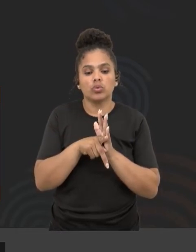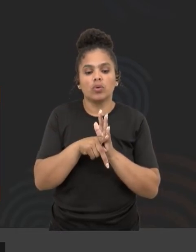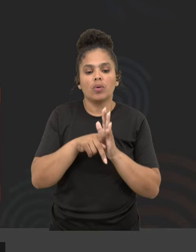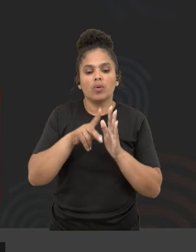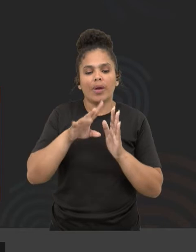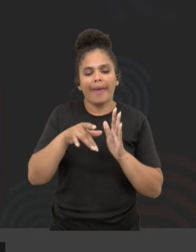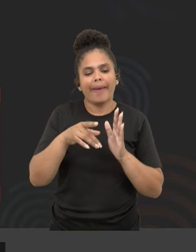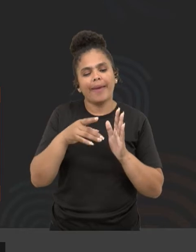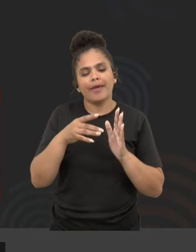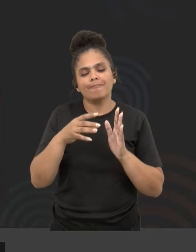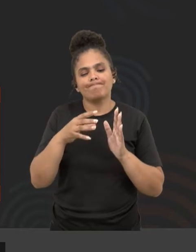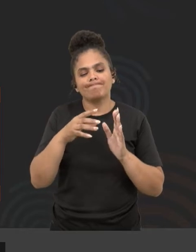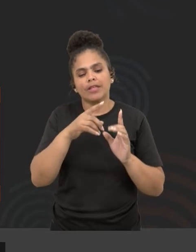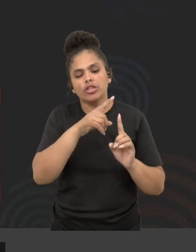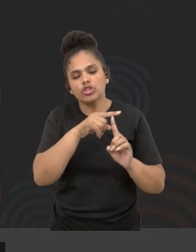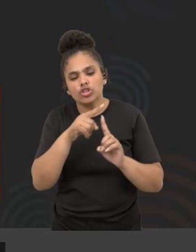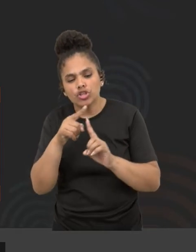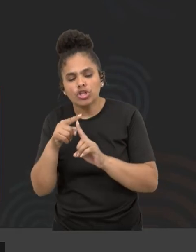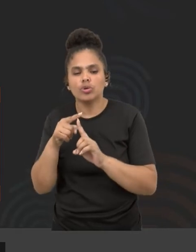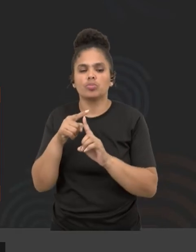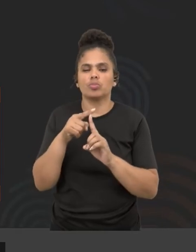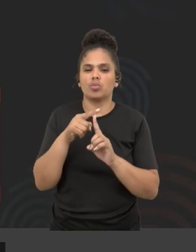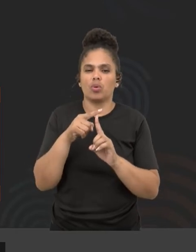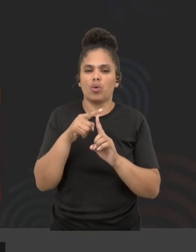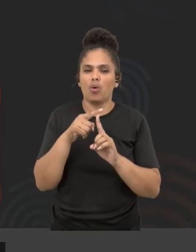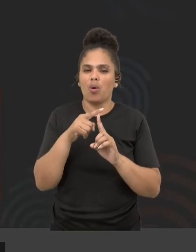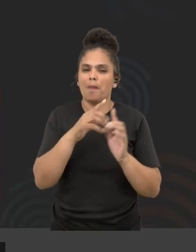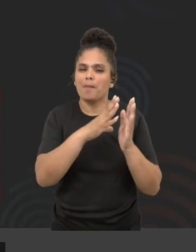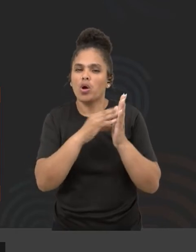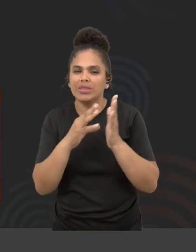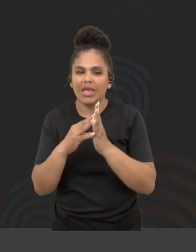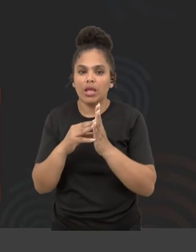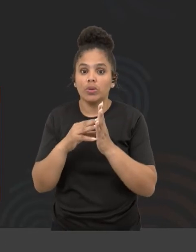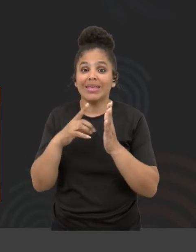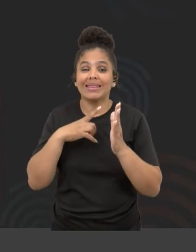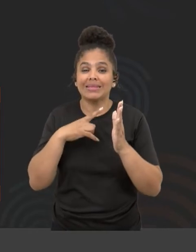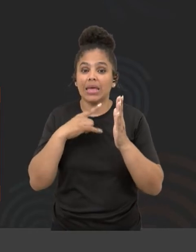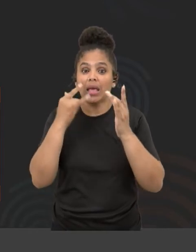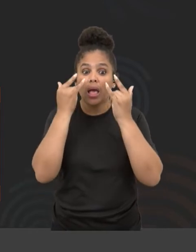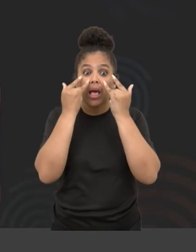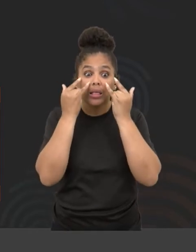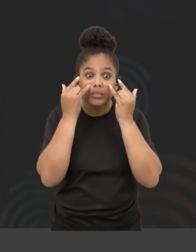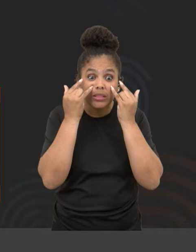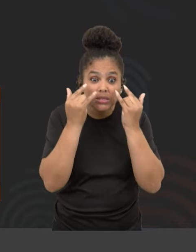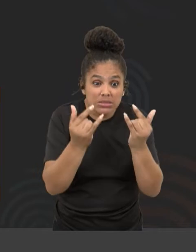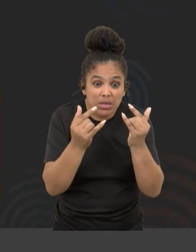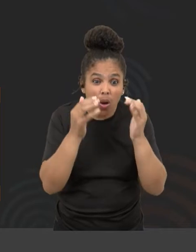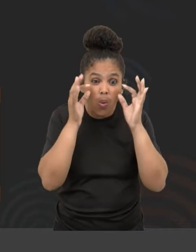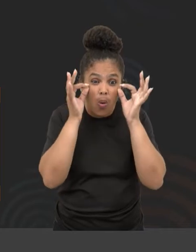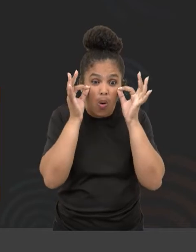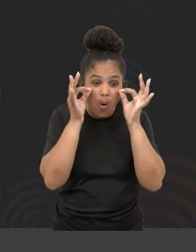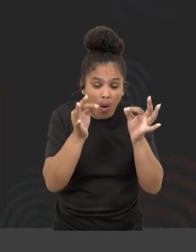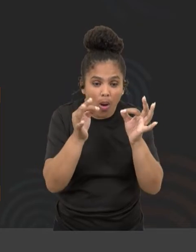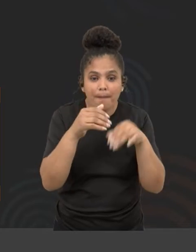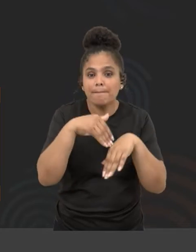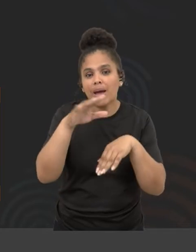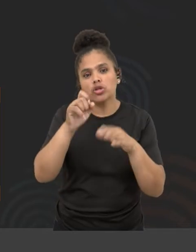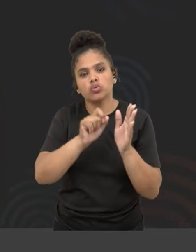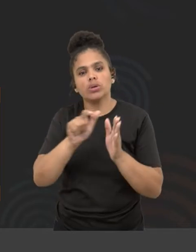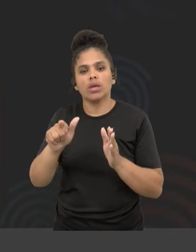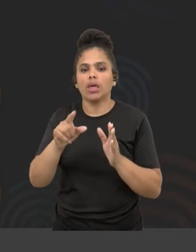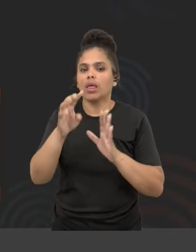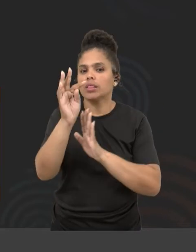formas que acabam chamando mais atenção do que o próprio texto.